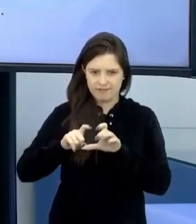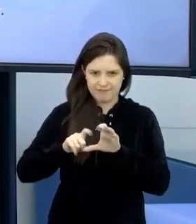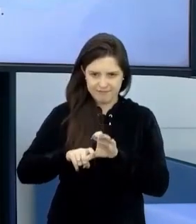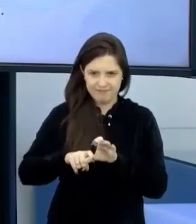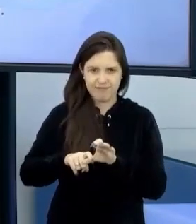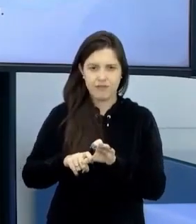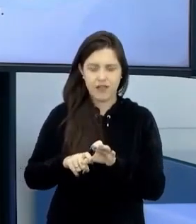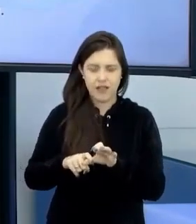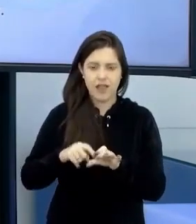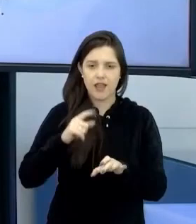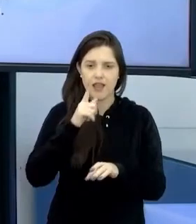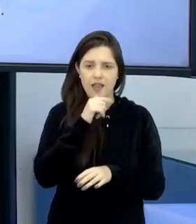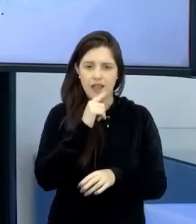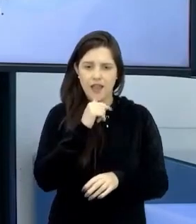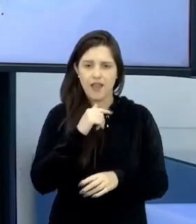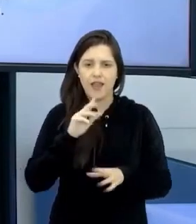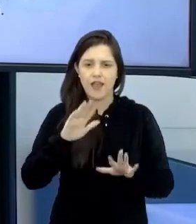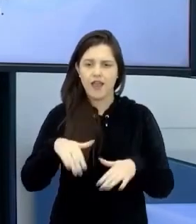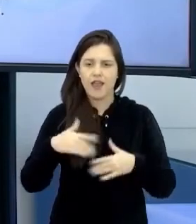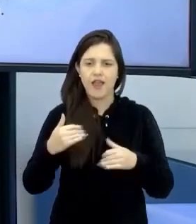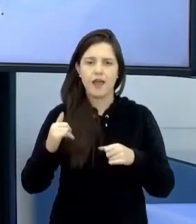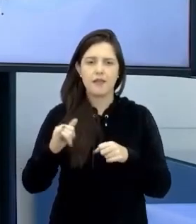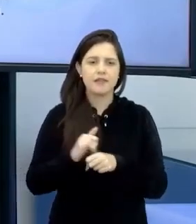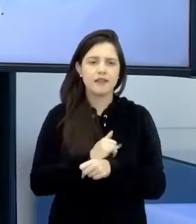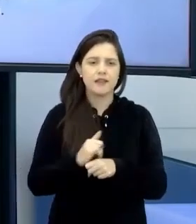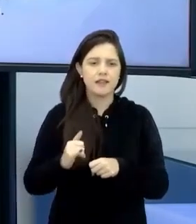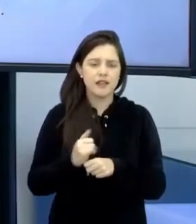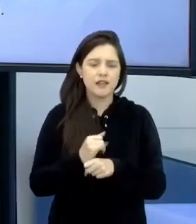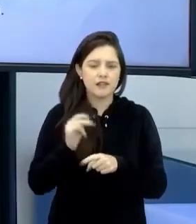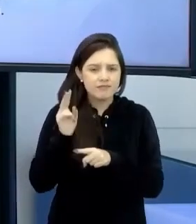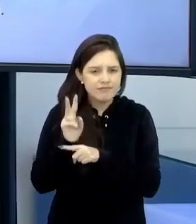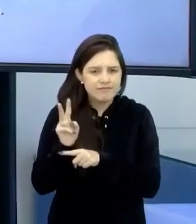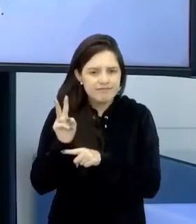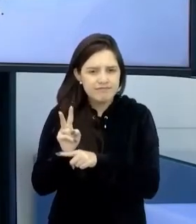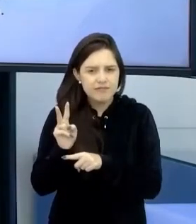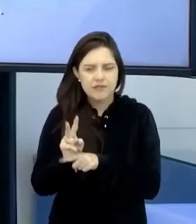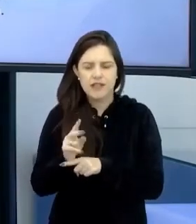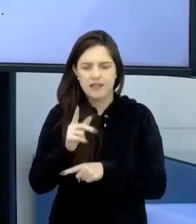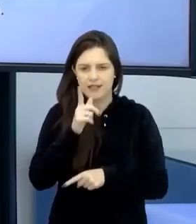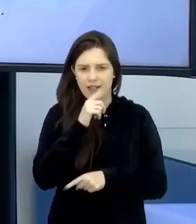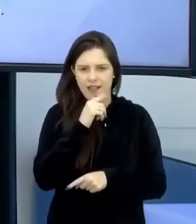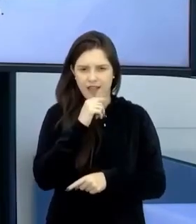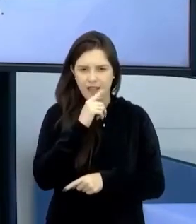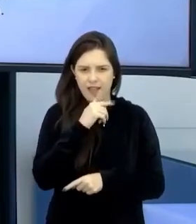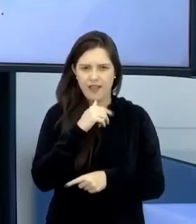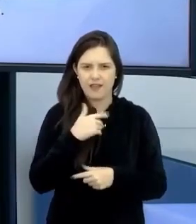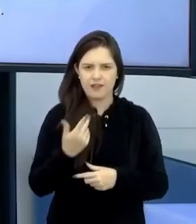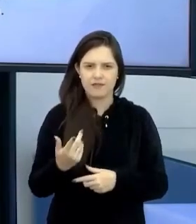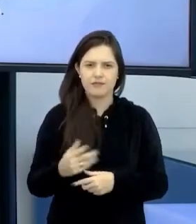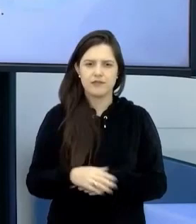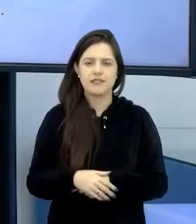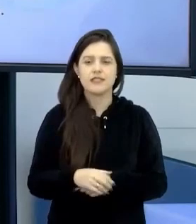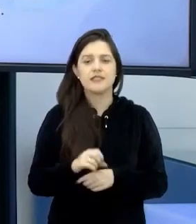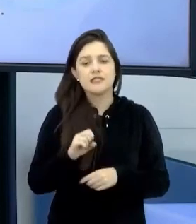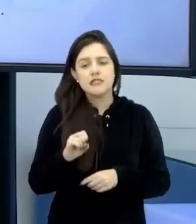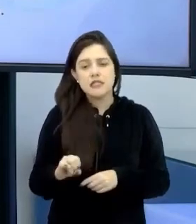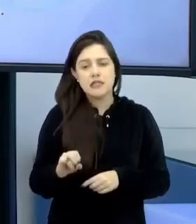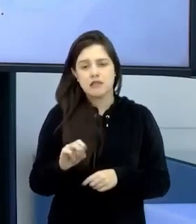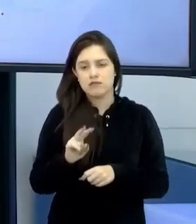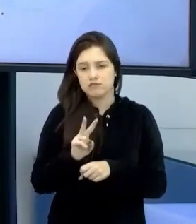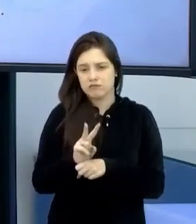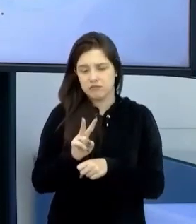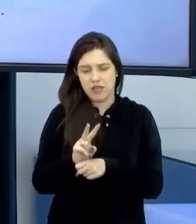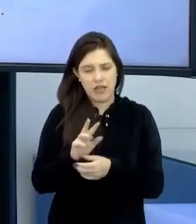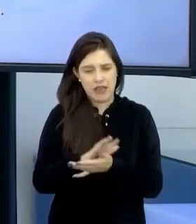adequadamente preparada, ela vai interferir nesse processo. Então a vida não vai ser mantida e nem vai existir. Sem água não existe vida, porque